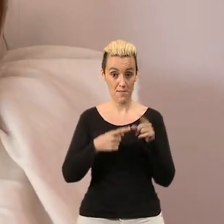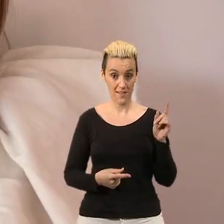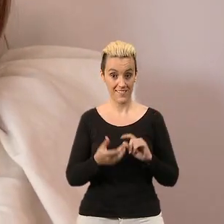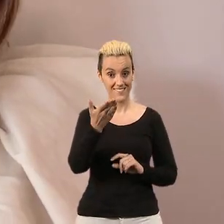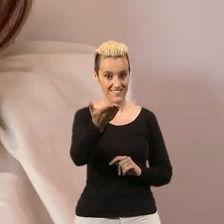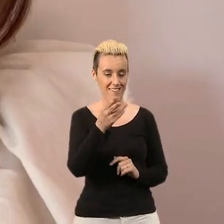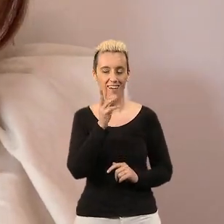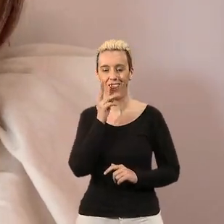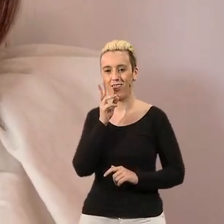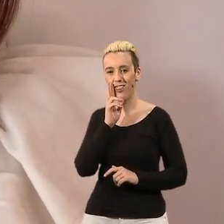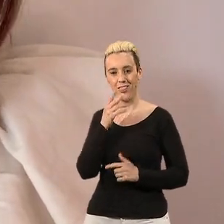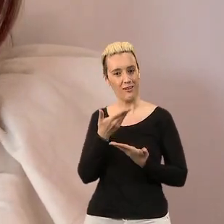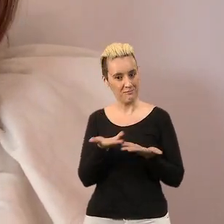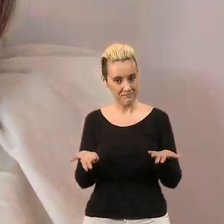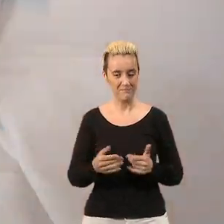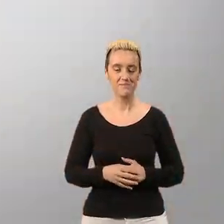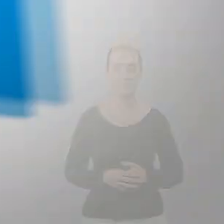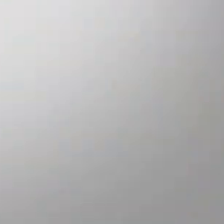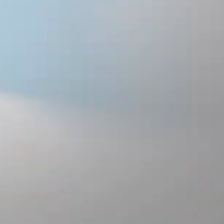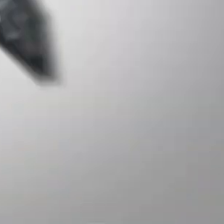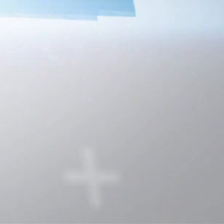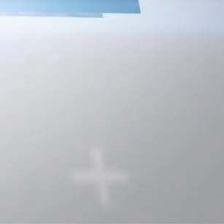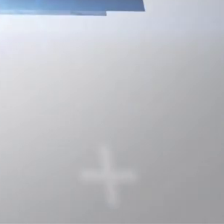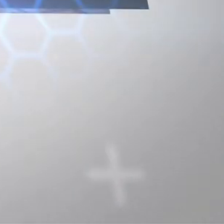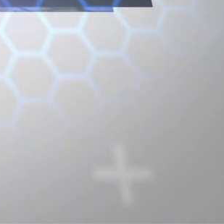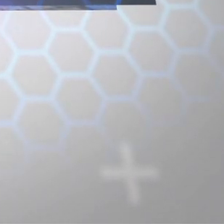meia hora, façam-nos companhia.